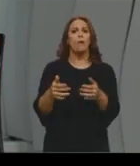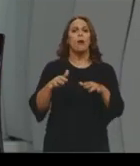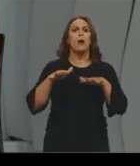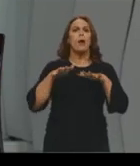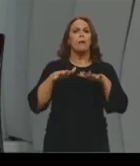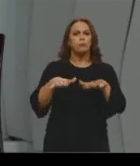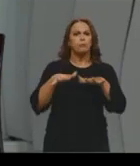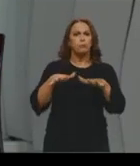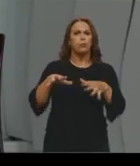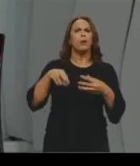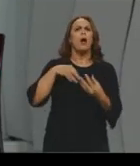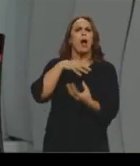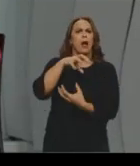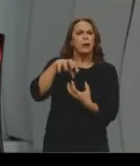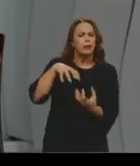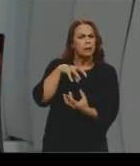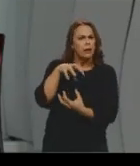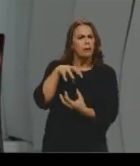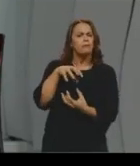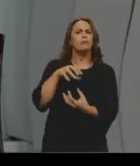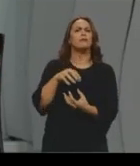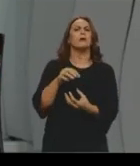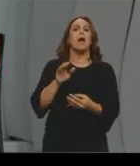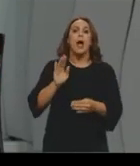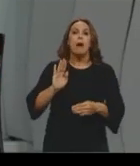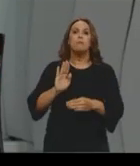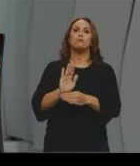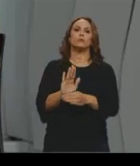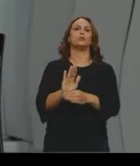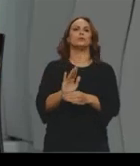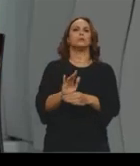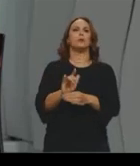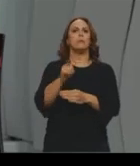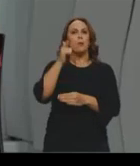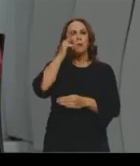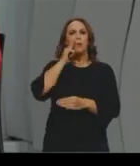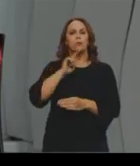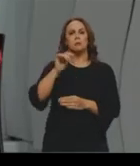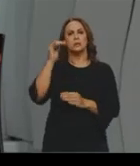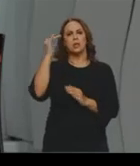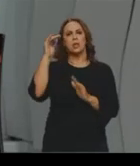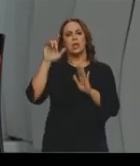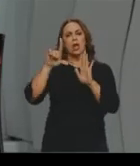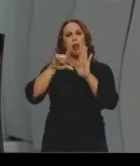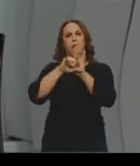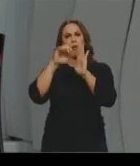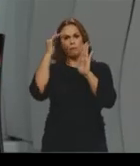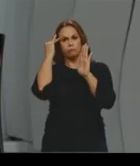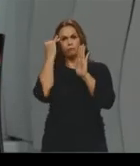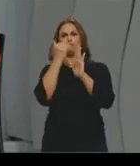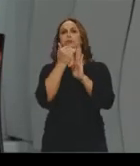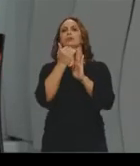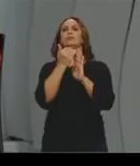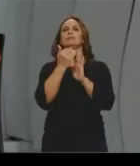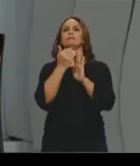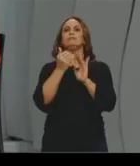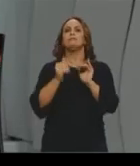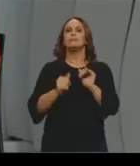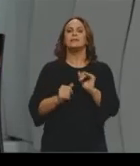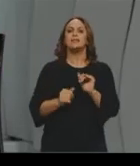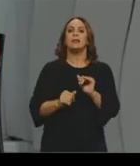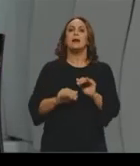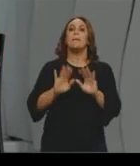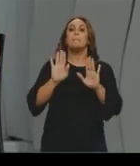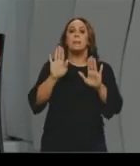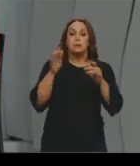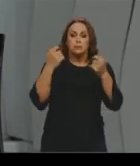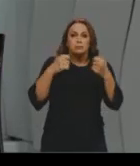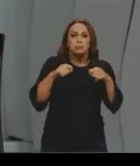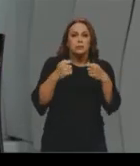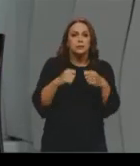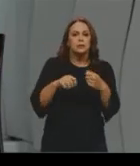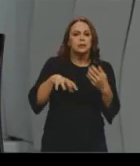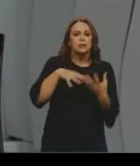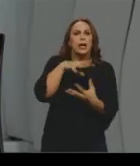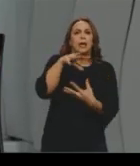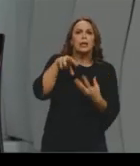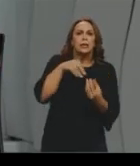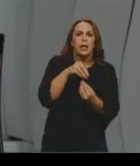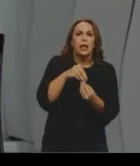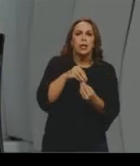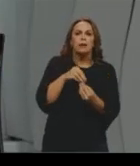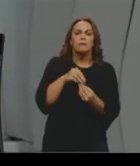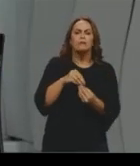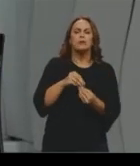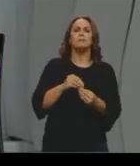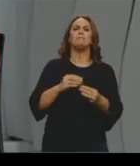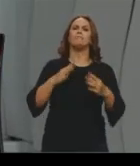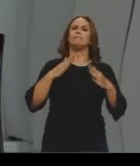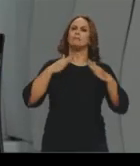sejam feitas. É claro que a gente precisa pontuar, né, que é importante que seja um movimento pacífico, né, que as pessoas tenham disposição ao diálogo,